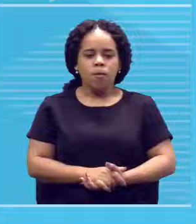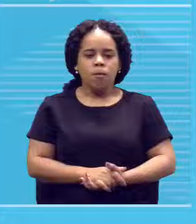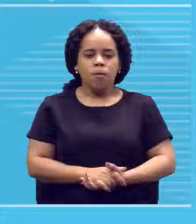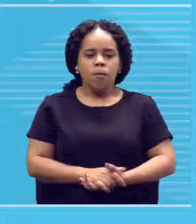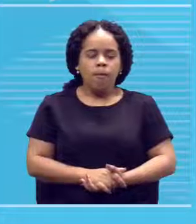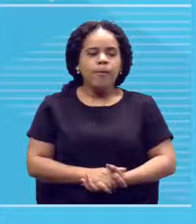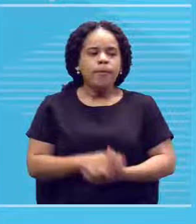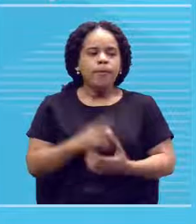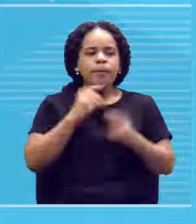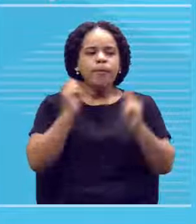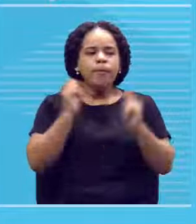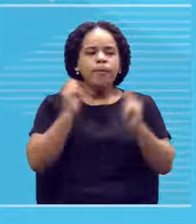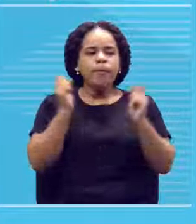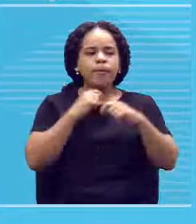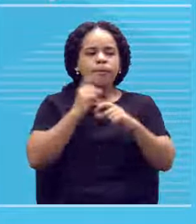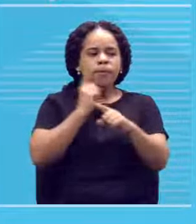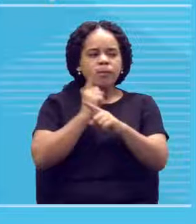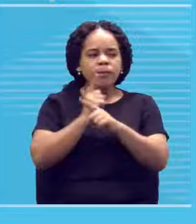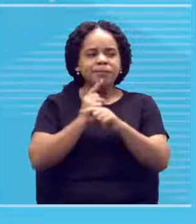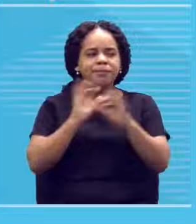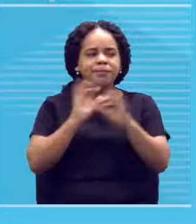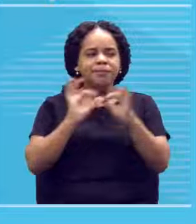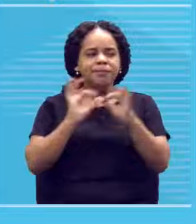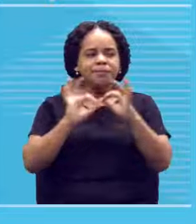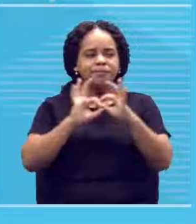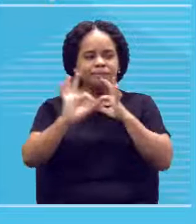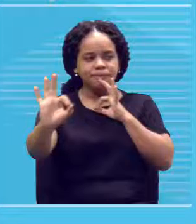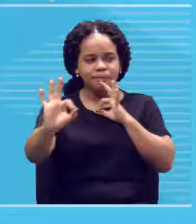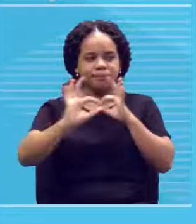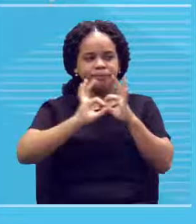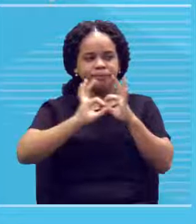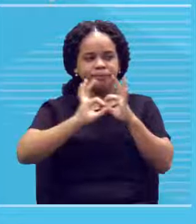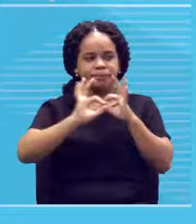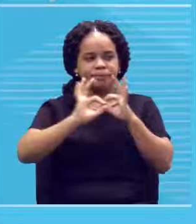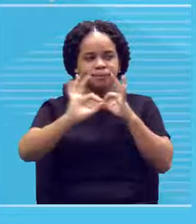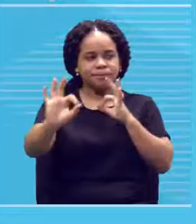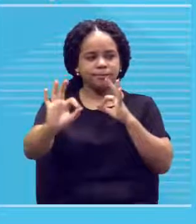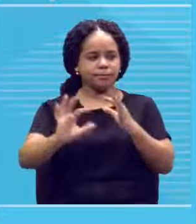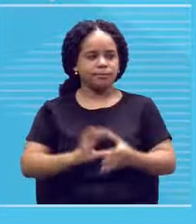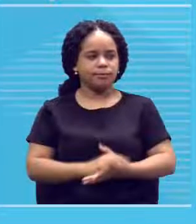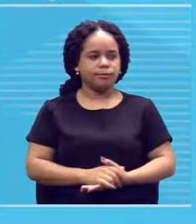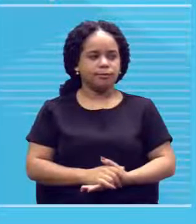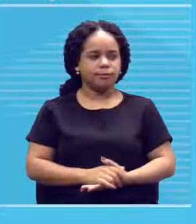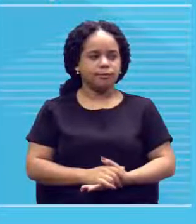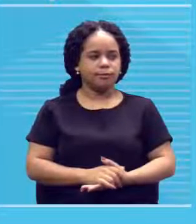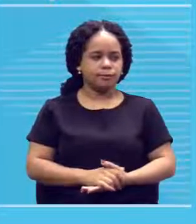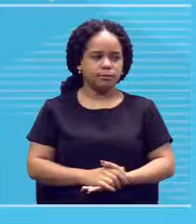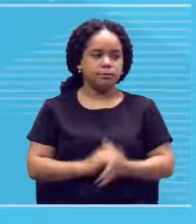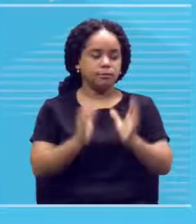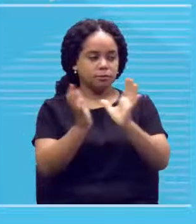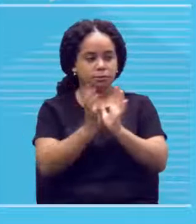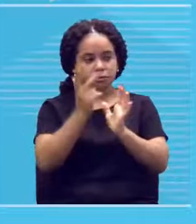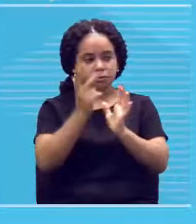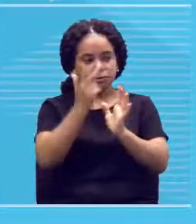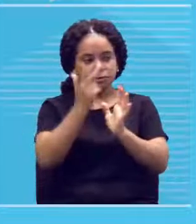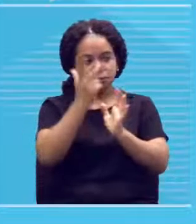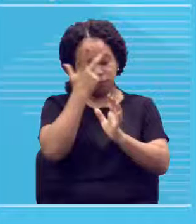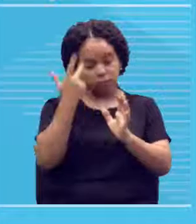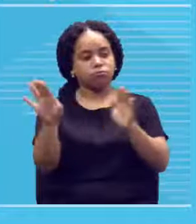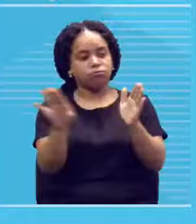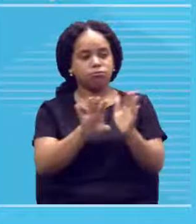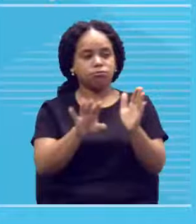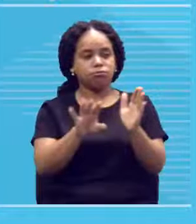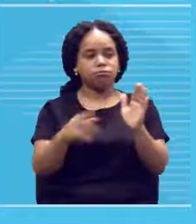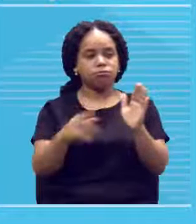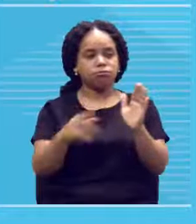e foram encontrados e muito longe muito longe grupos de refugiados chegam diariamente